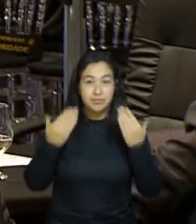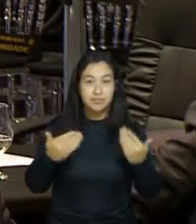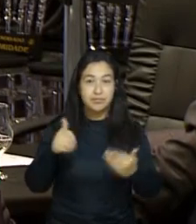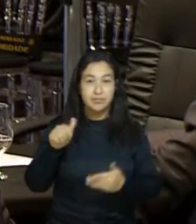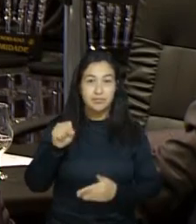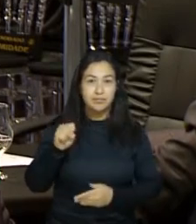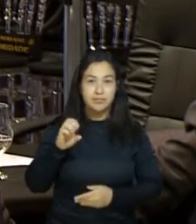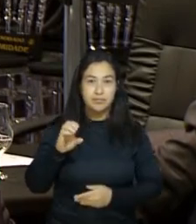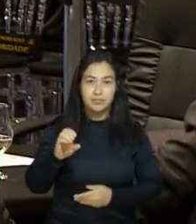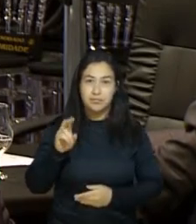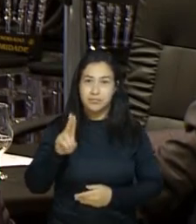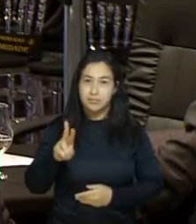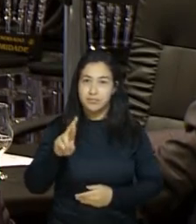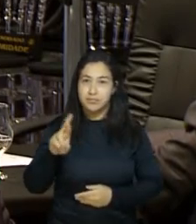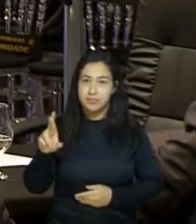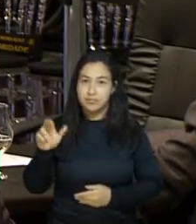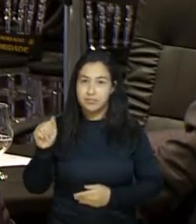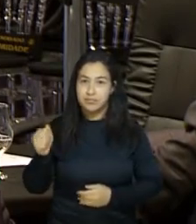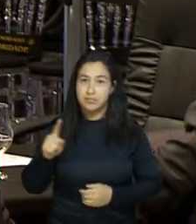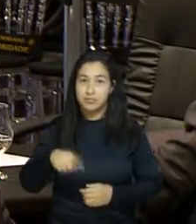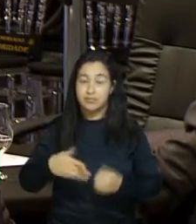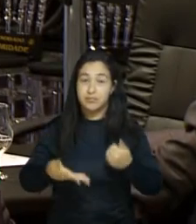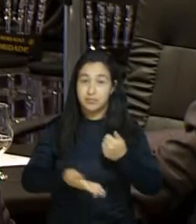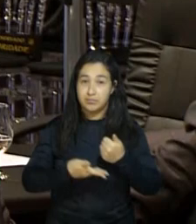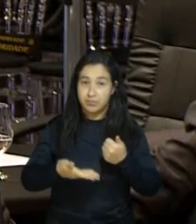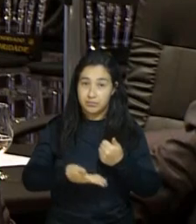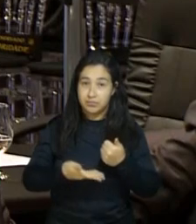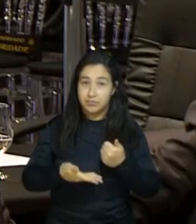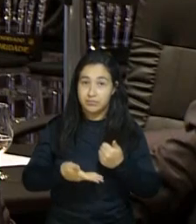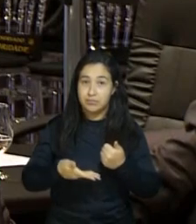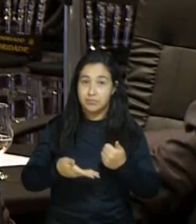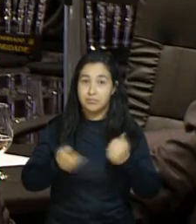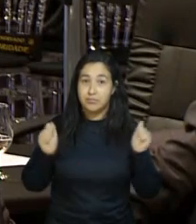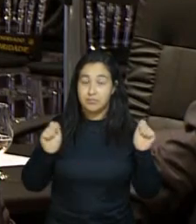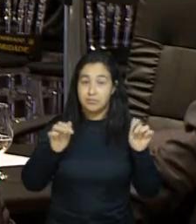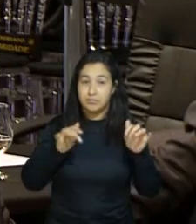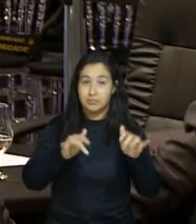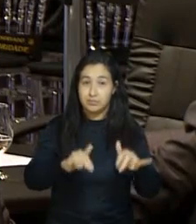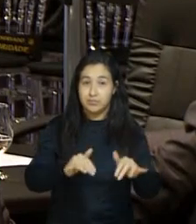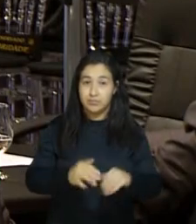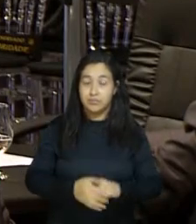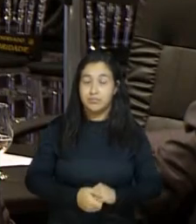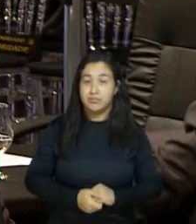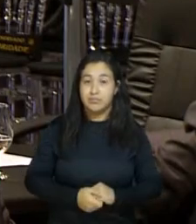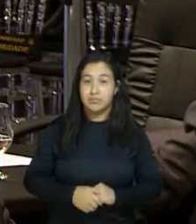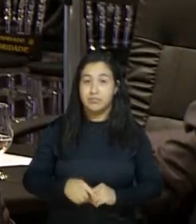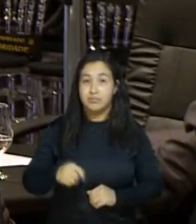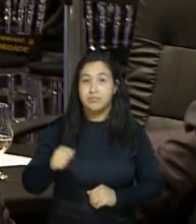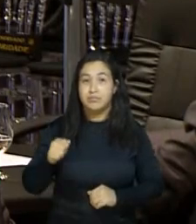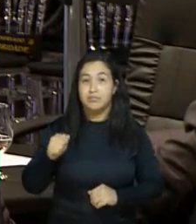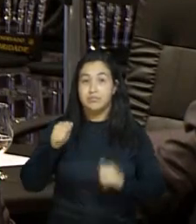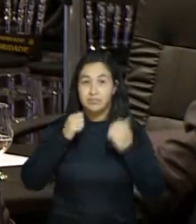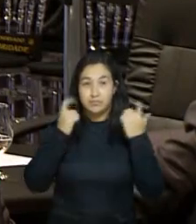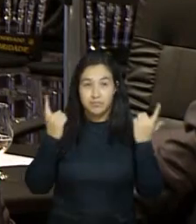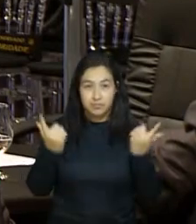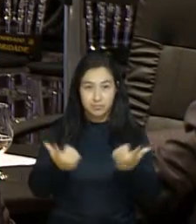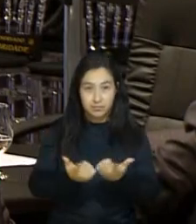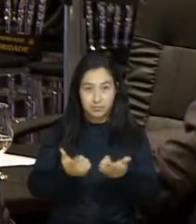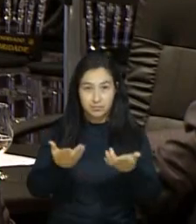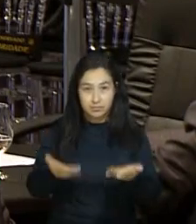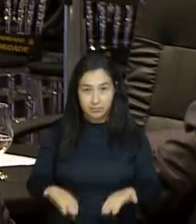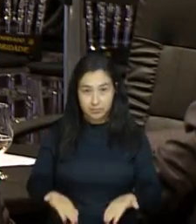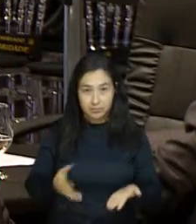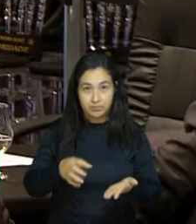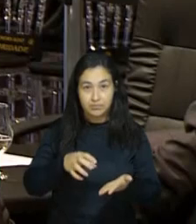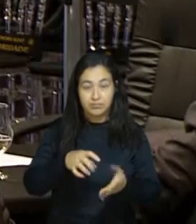o nosso berço da colonização vêneta. Então, nada mais justo do que na Assembleia Legislativa regionalizada, nessa sessão descentralizada,